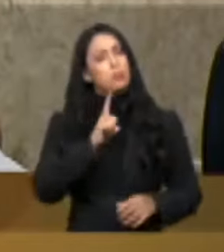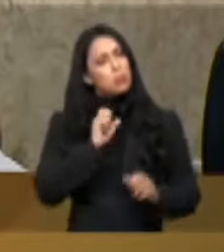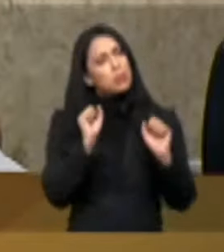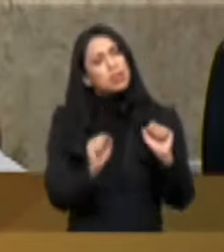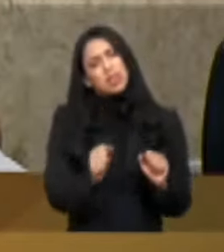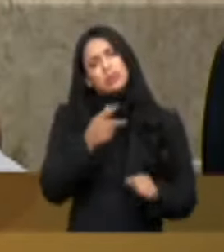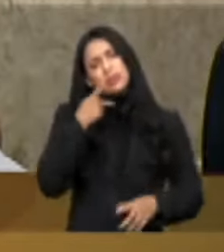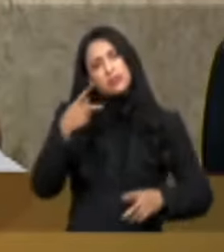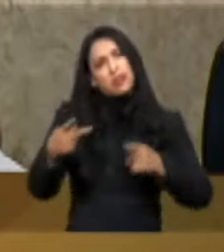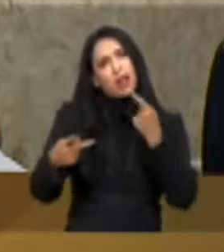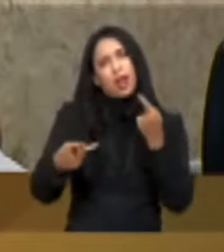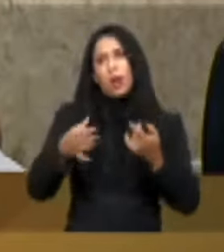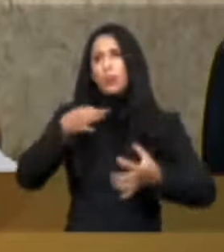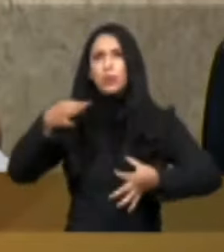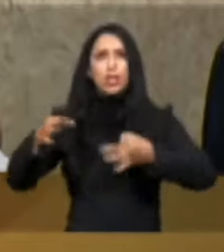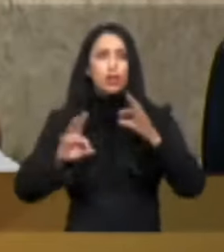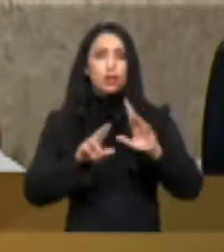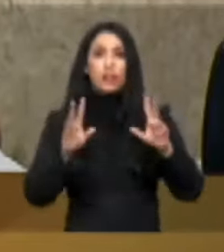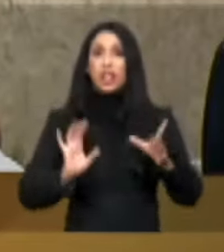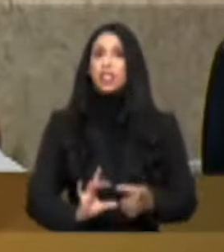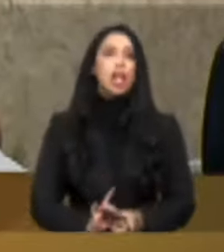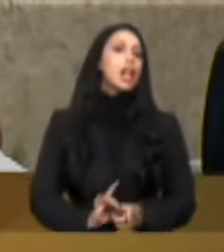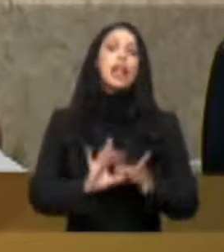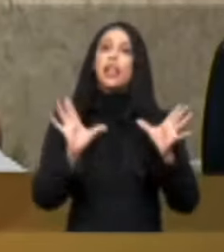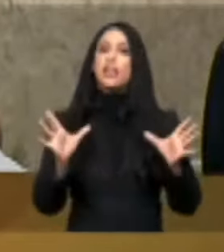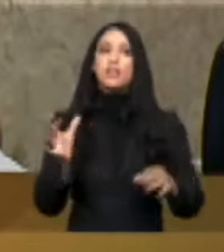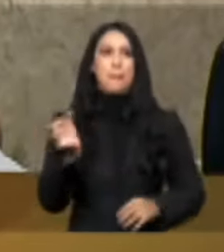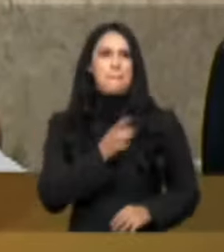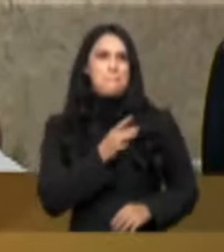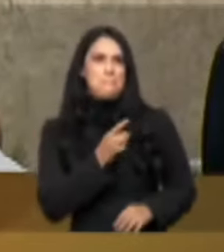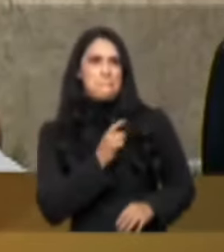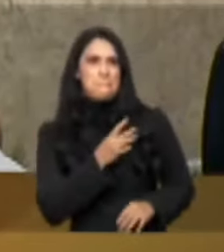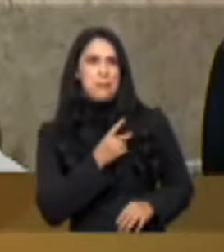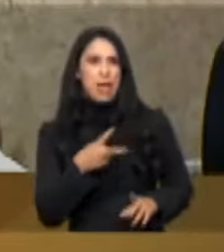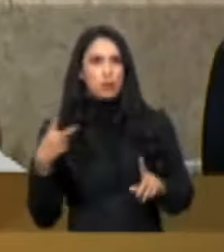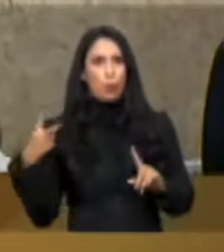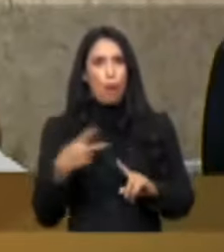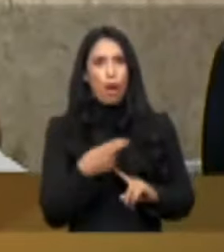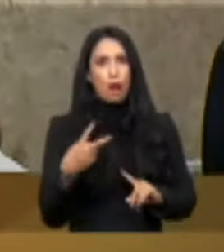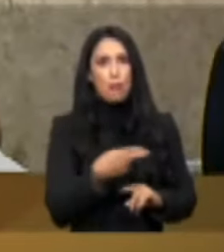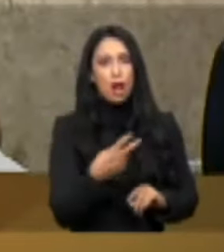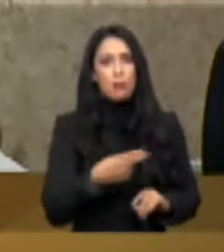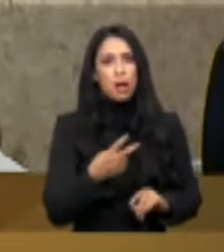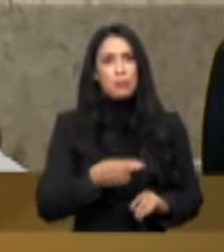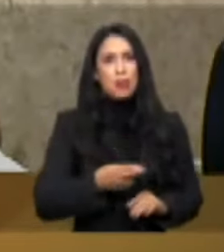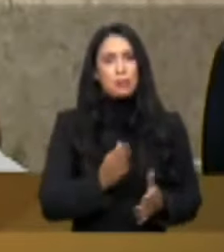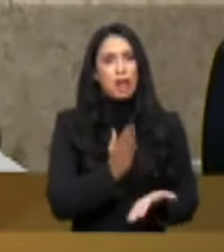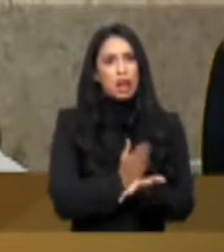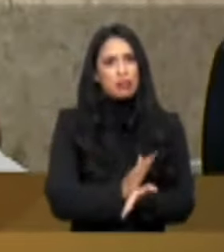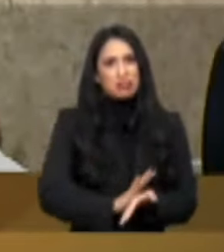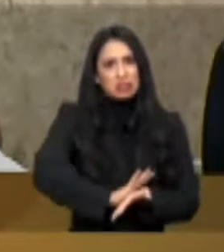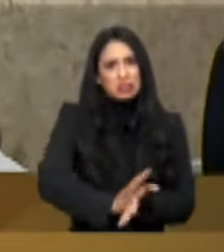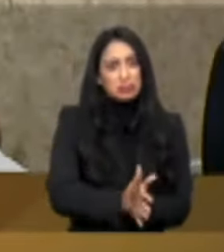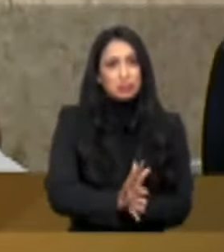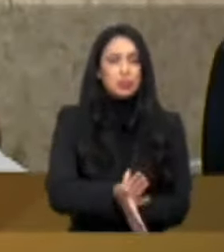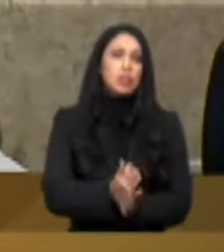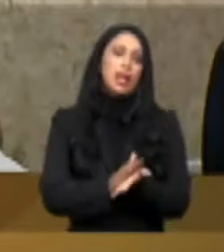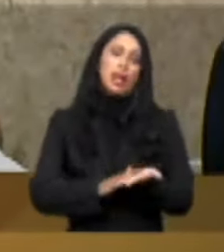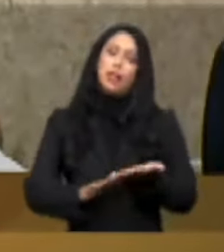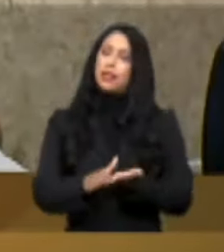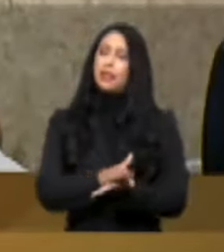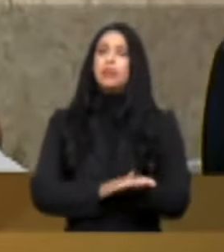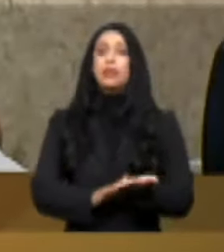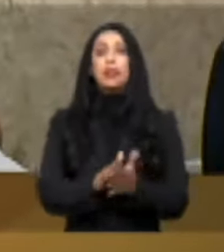divergências livremente, sem medo de censuras ou retaliações.